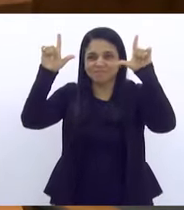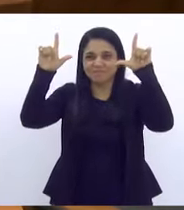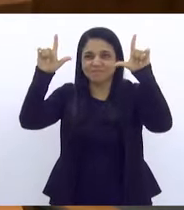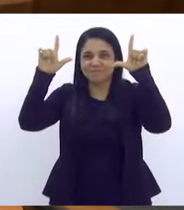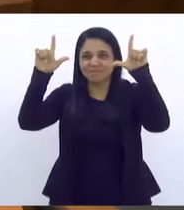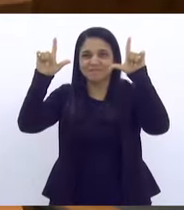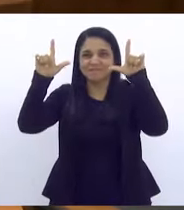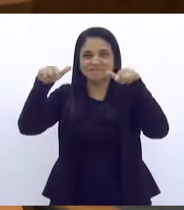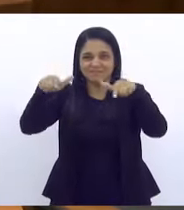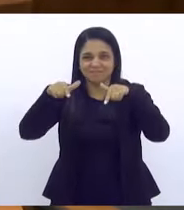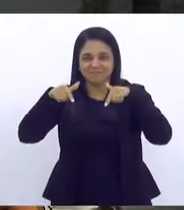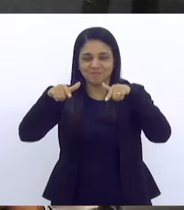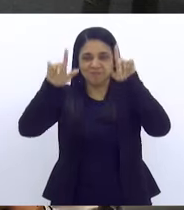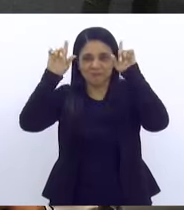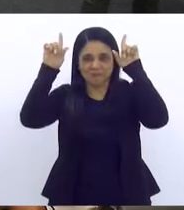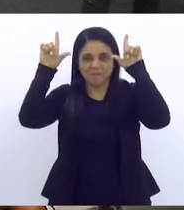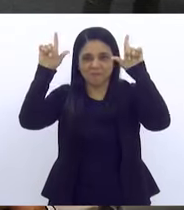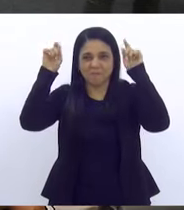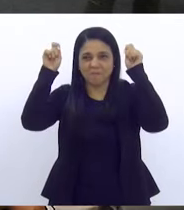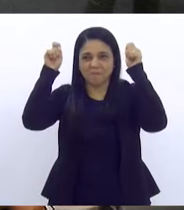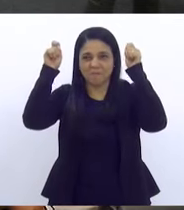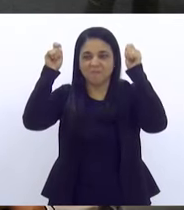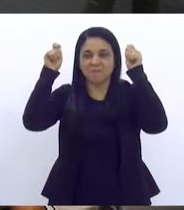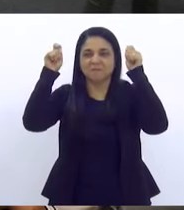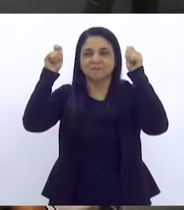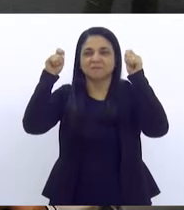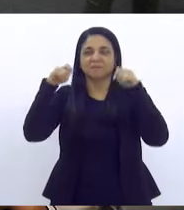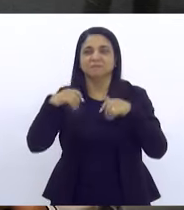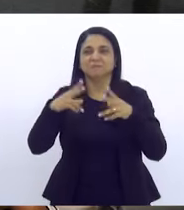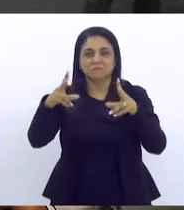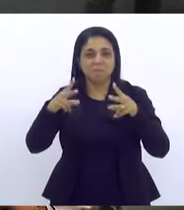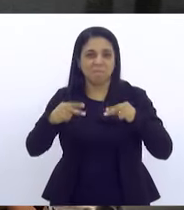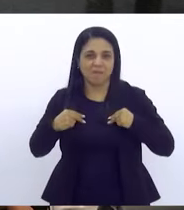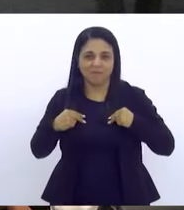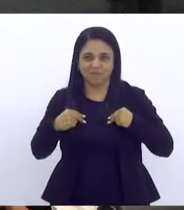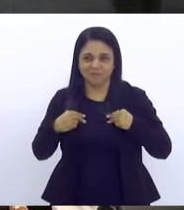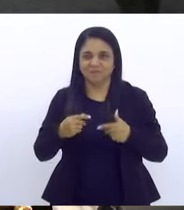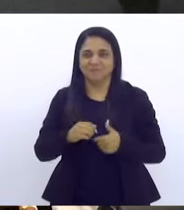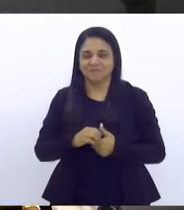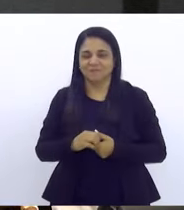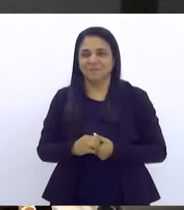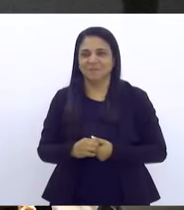de mérito legislativo para vocês, para todas vocês.